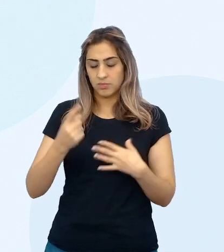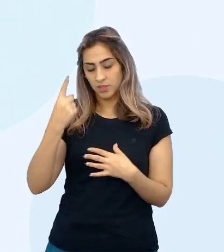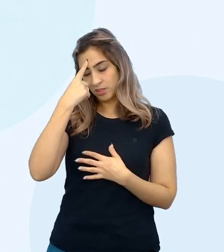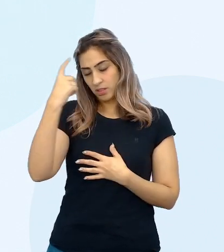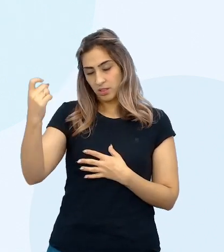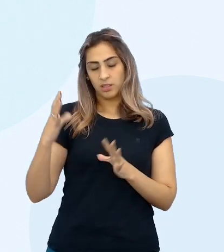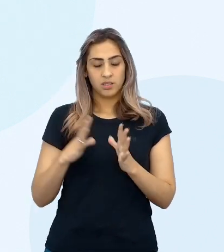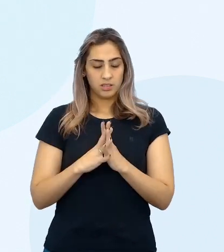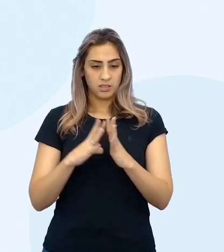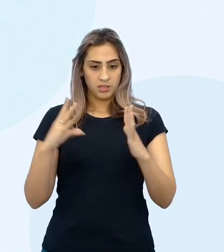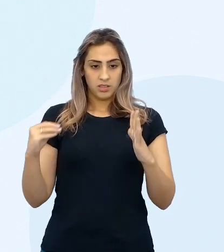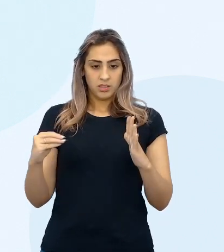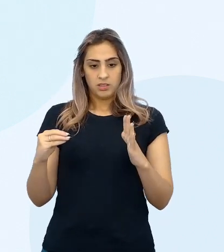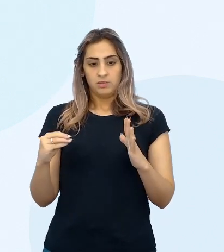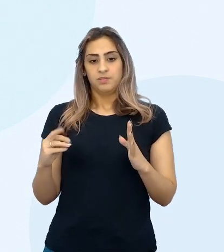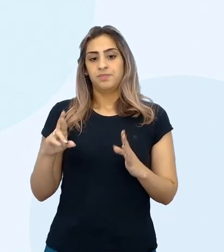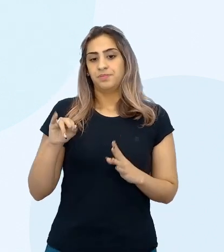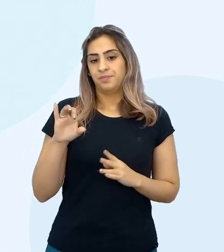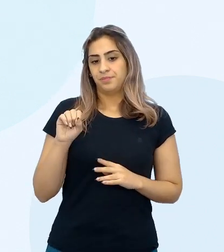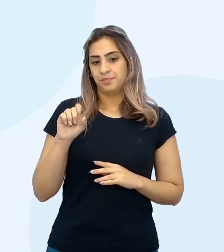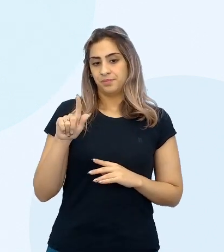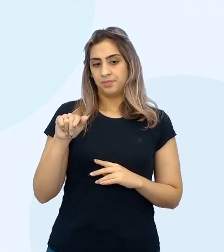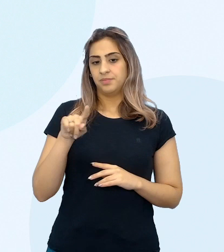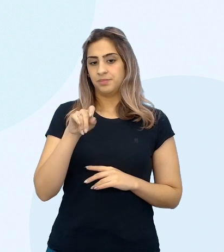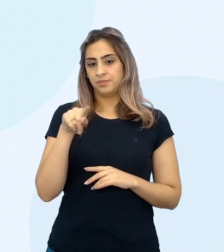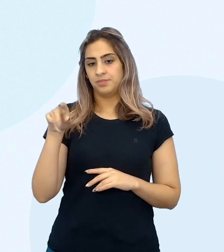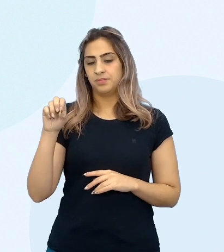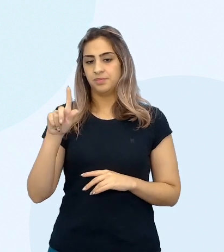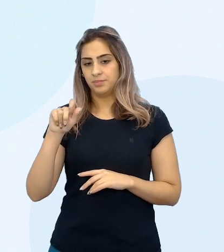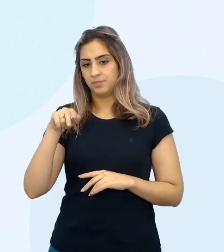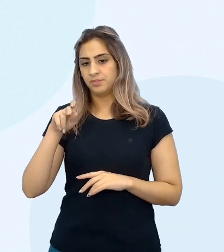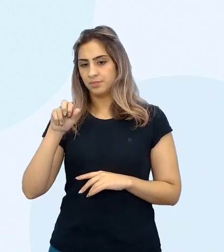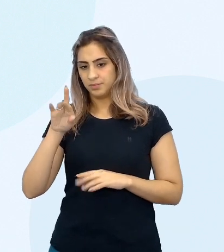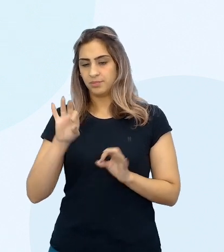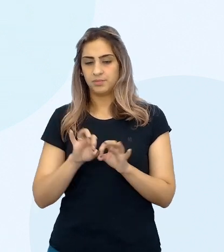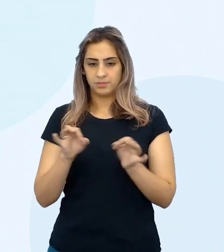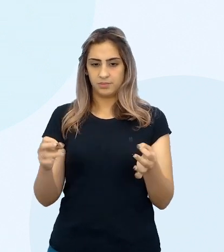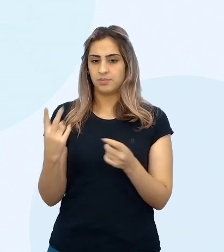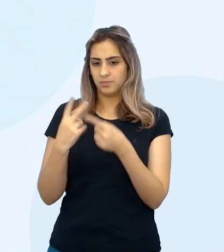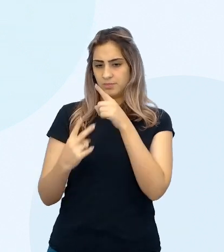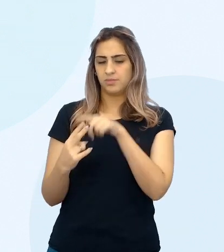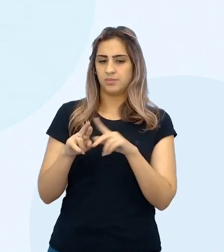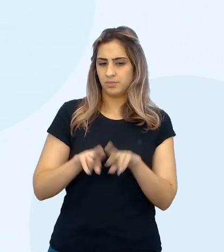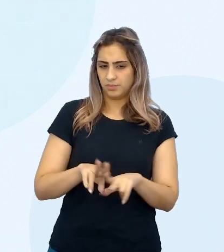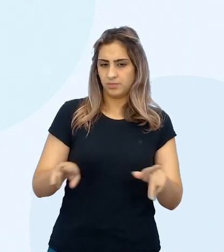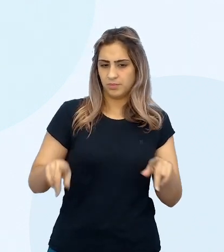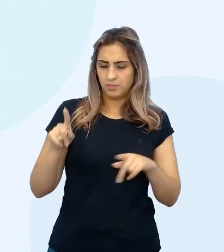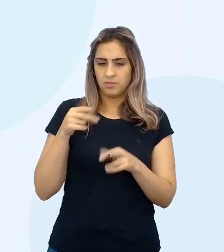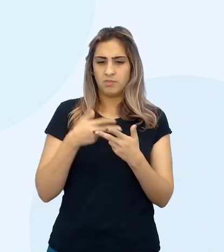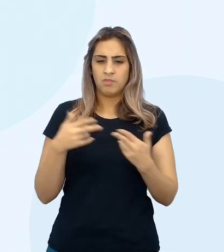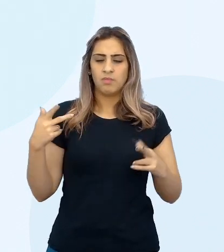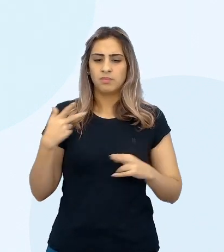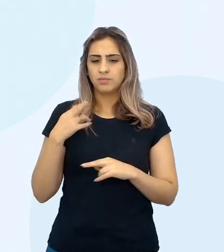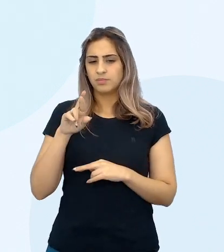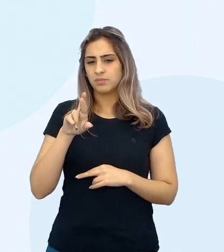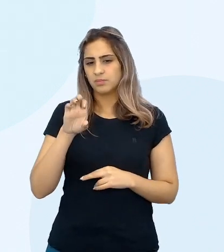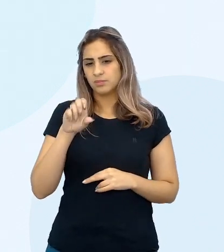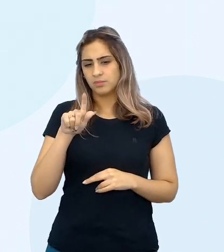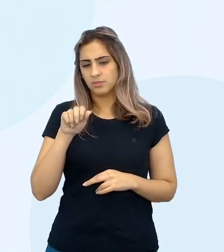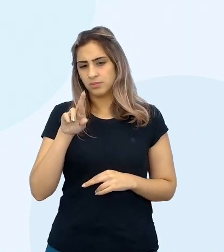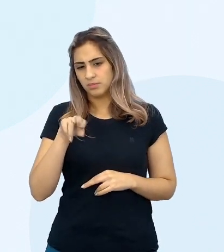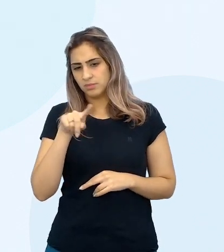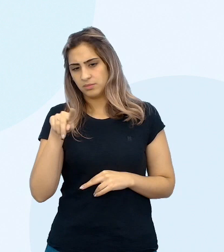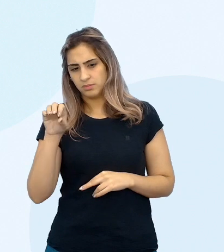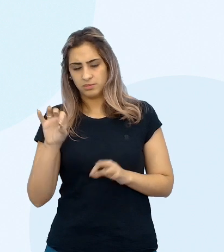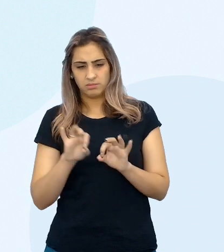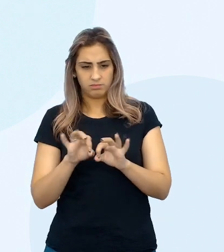do modelo de regressão linear simples entre duas variáveis. Então, para você, aluno que nunca ouviu falar em regressão